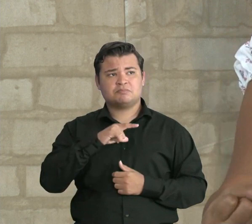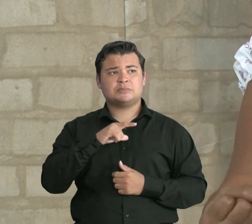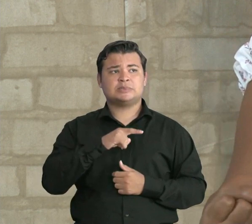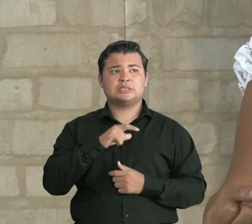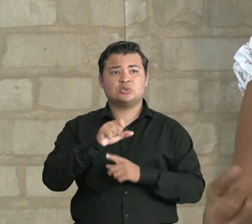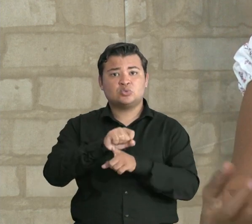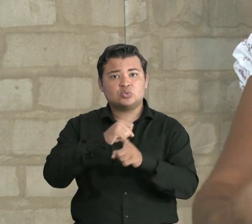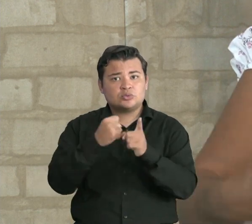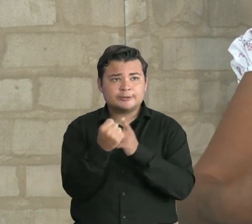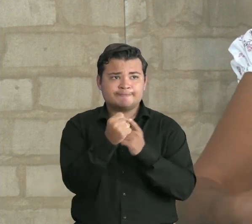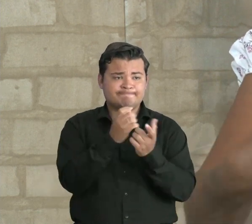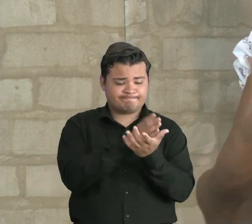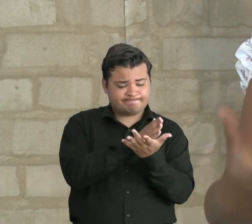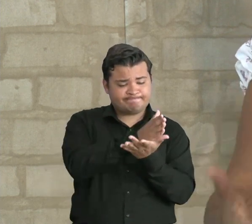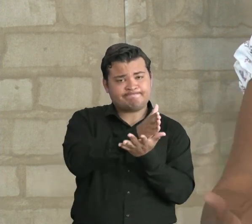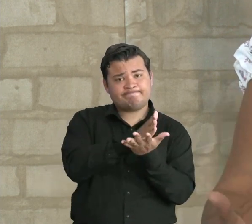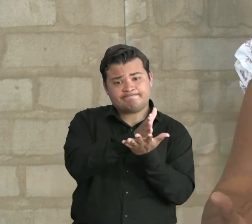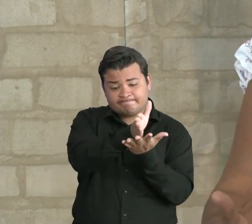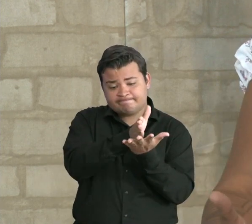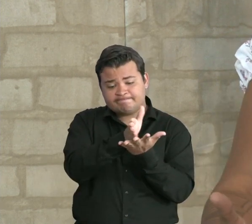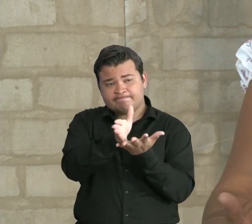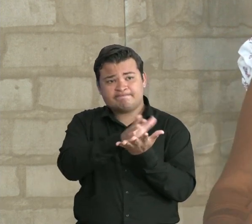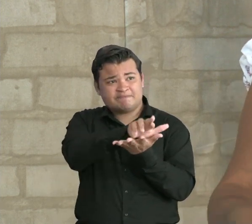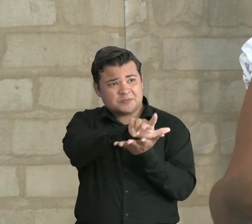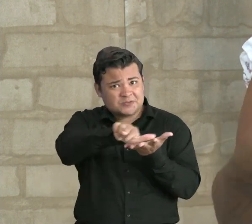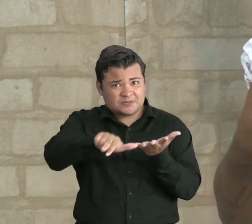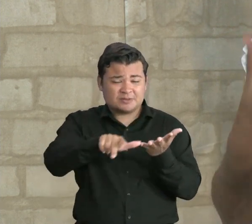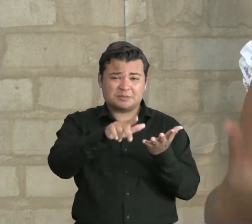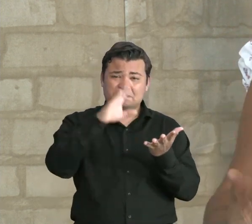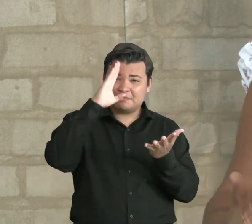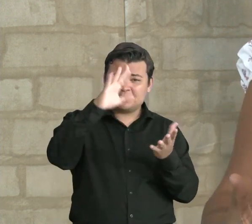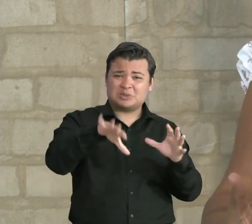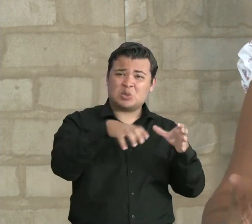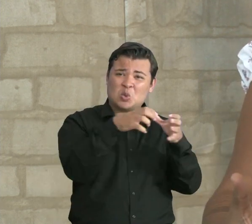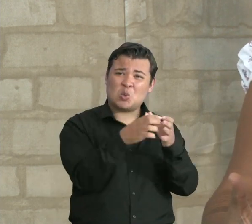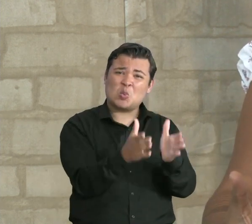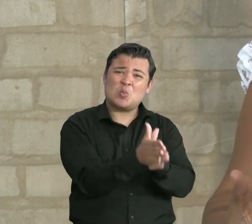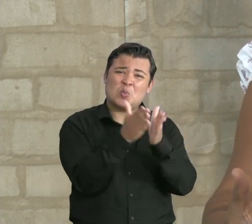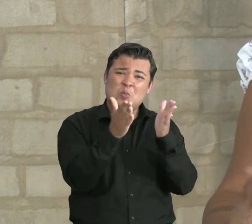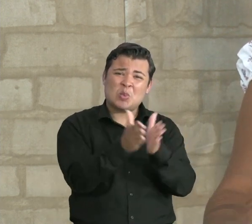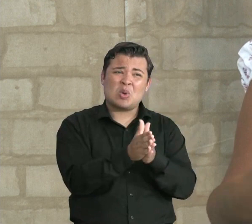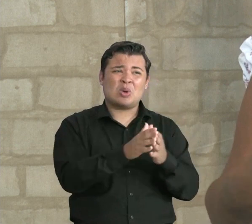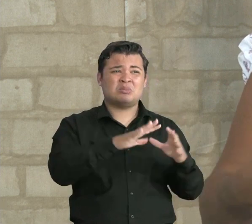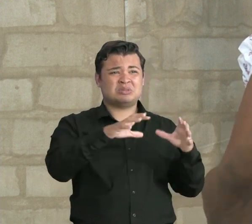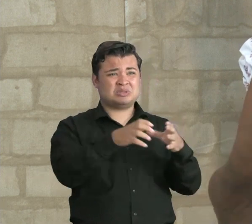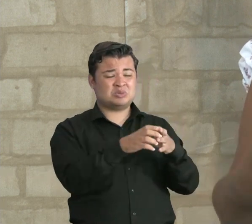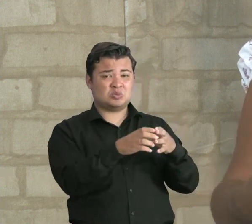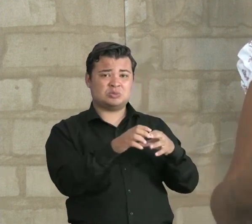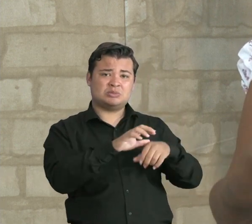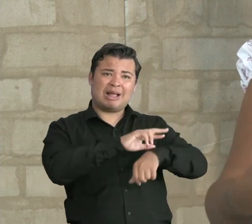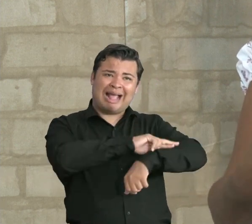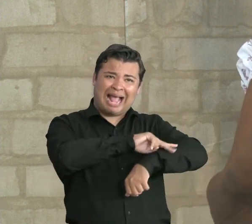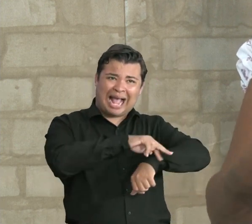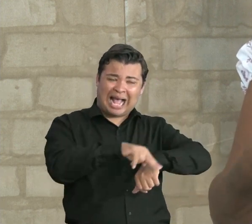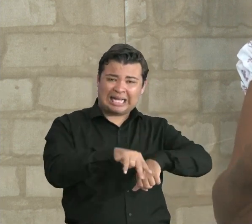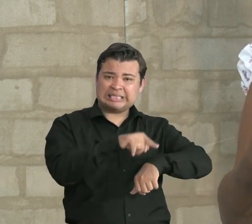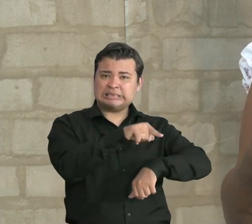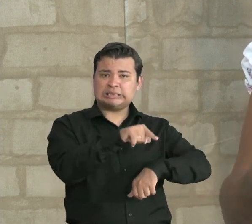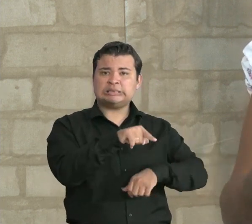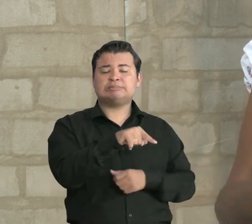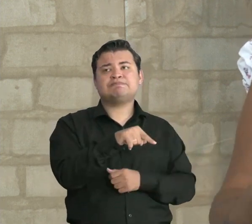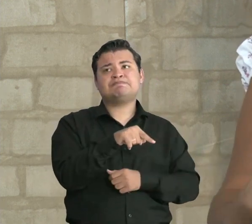da sociedade, principalmente os mais empobrecidos, os racializados, né, os marcados por